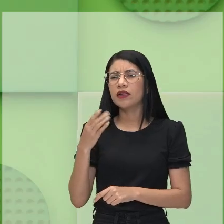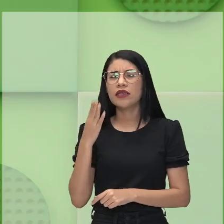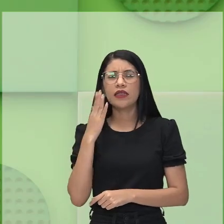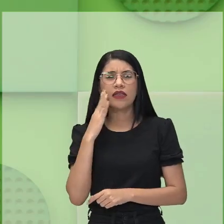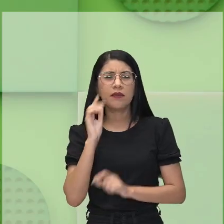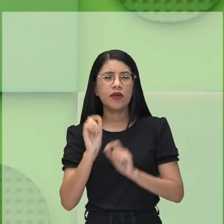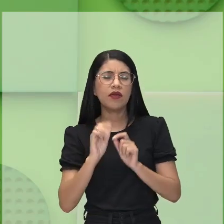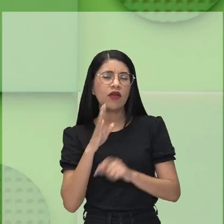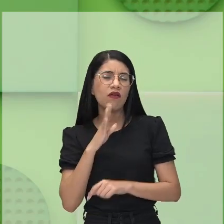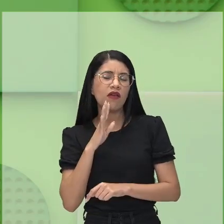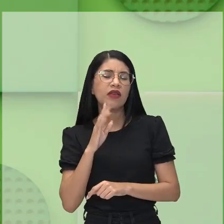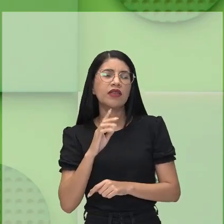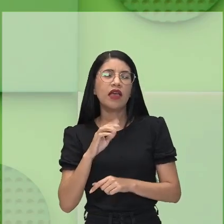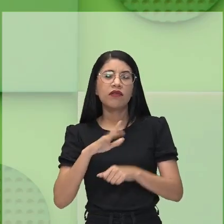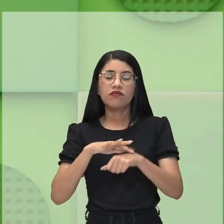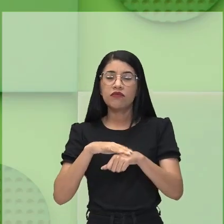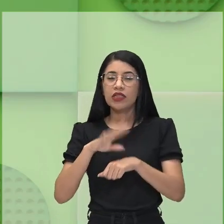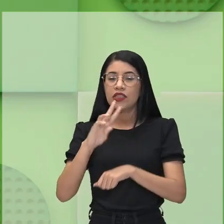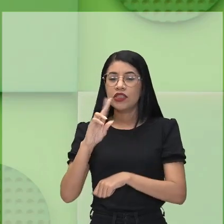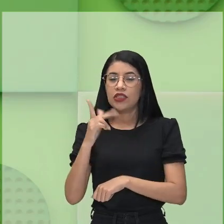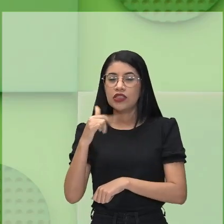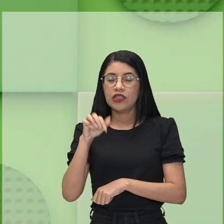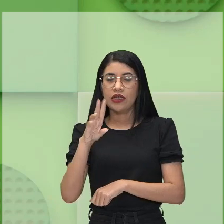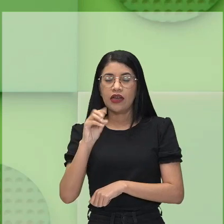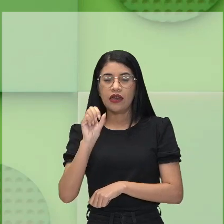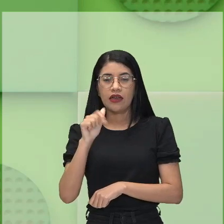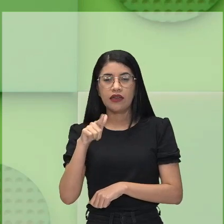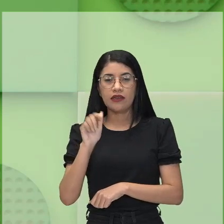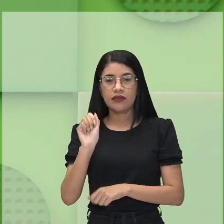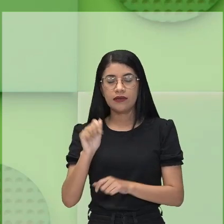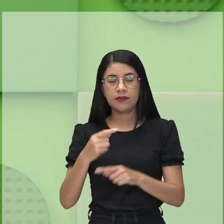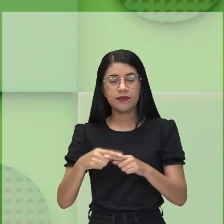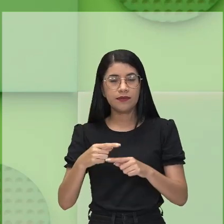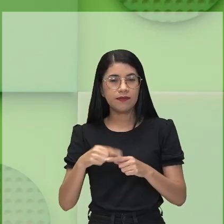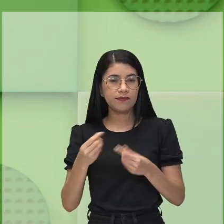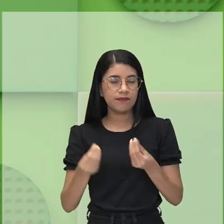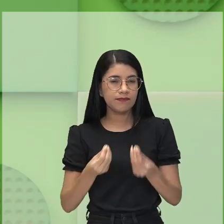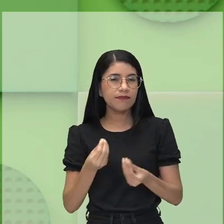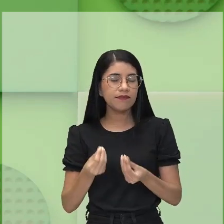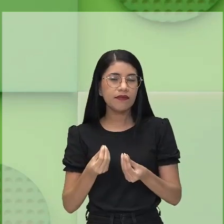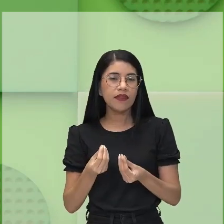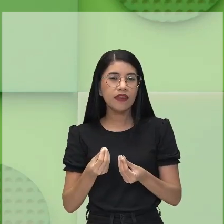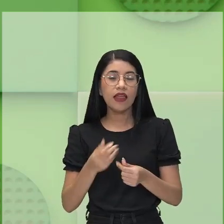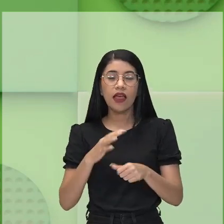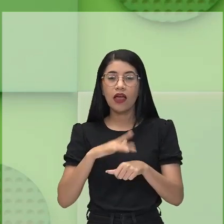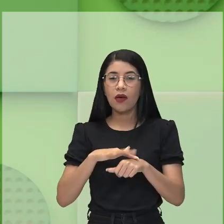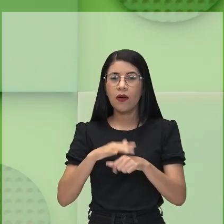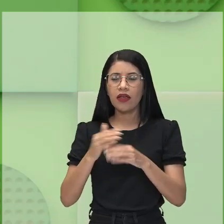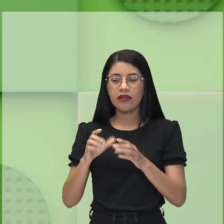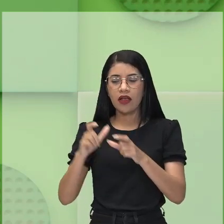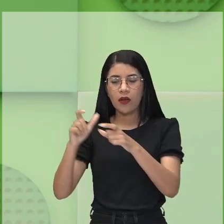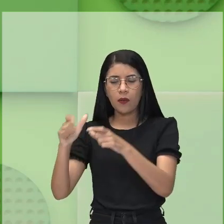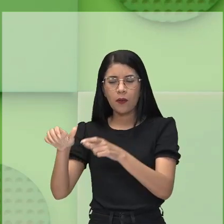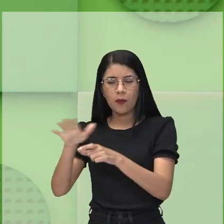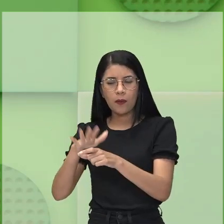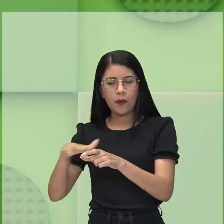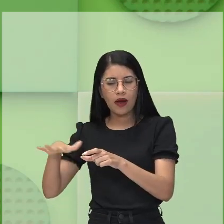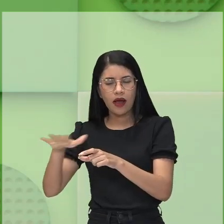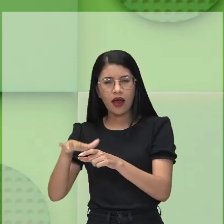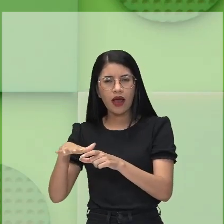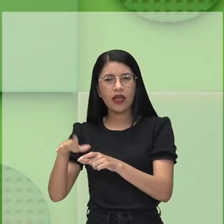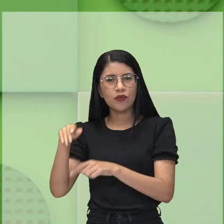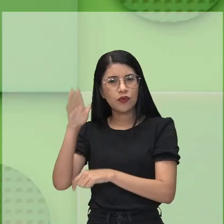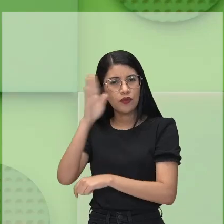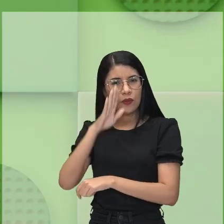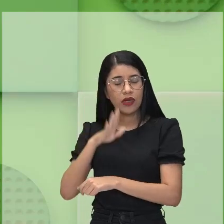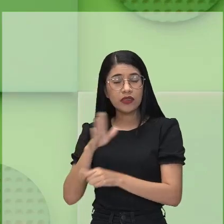Chagas? A doença de Chagas, ela é uma doença que era muito de uma região do Brasil,